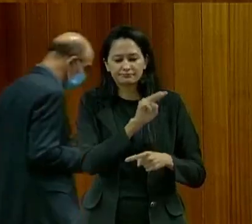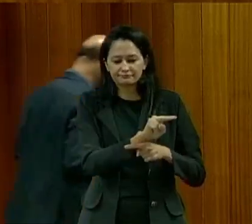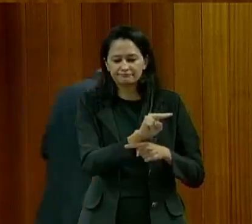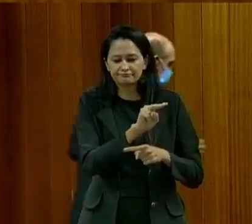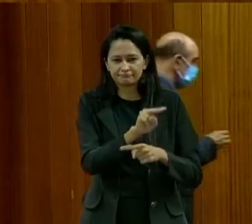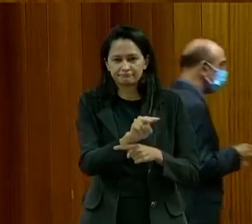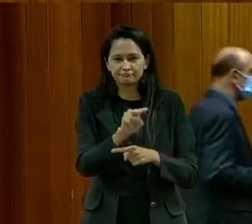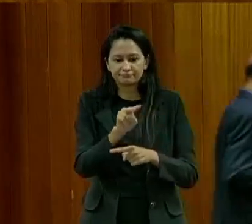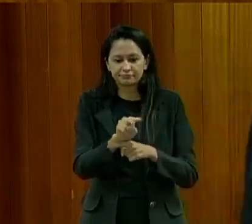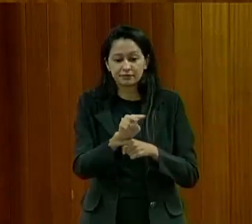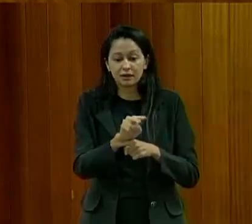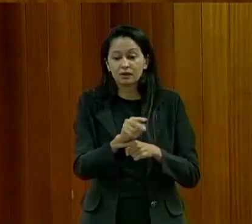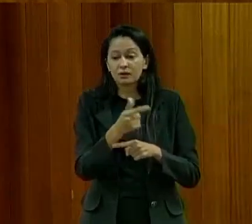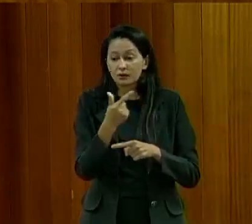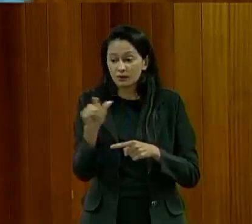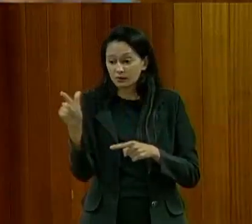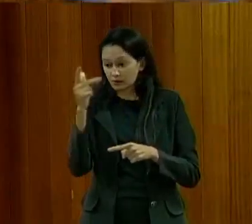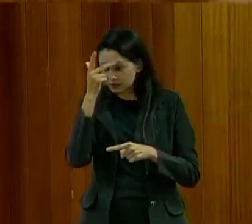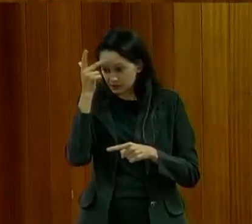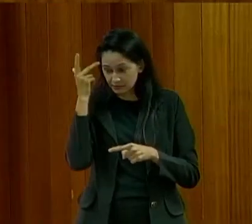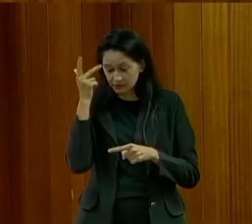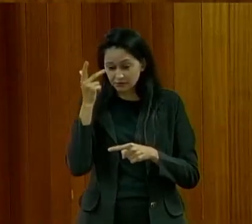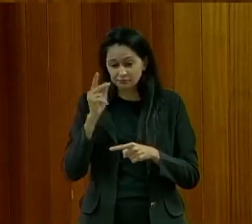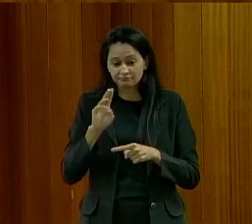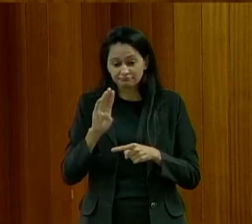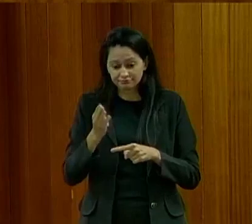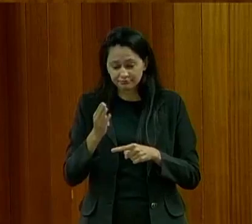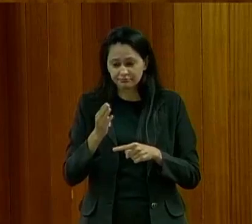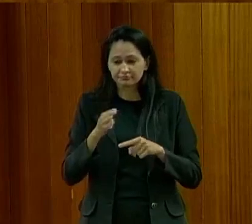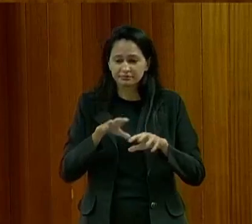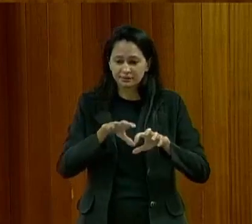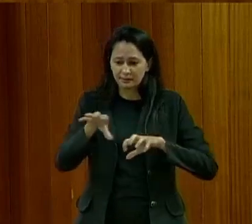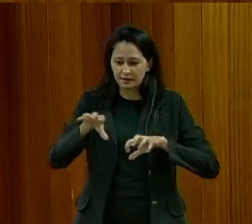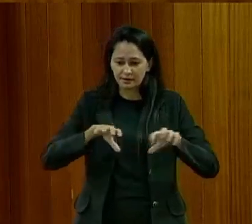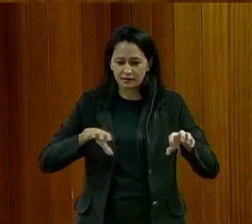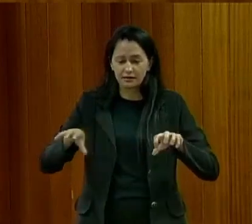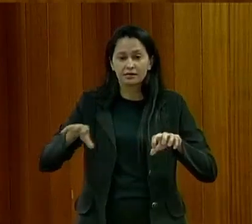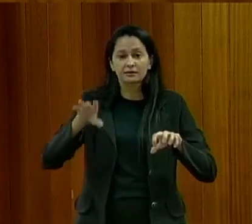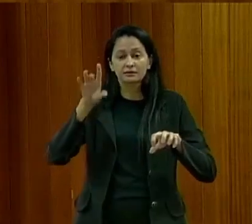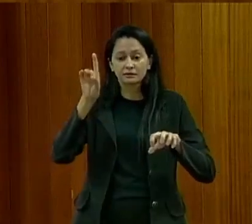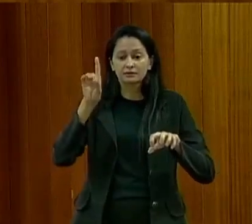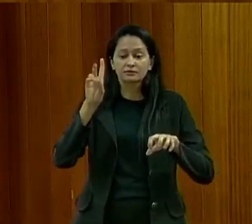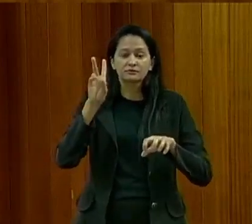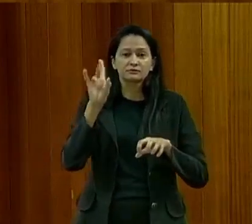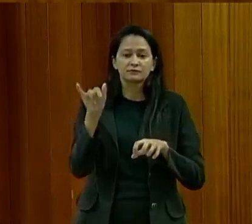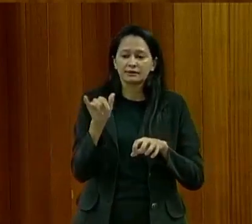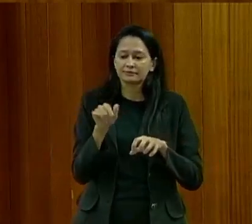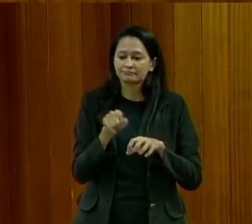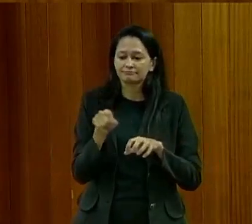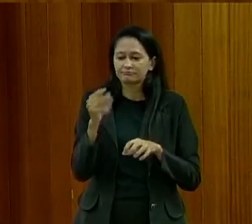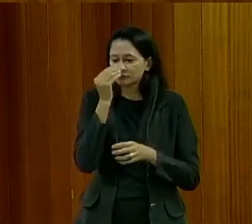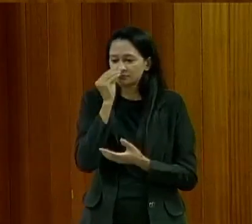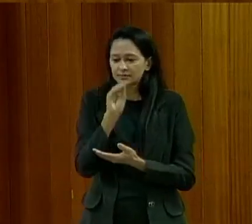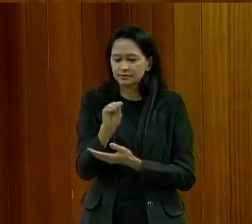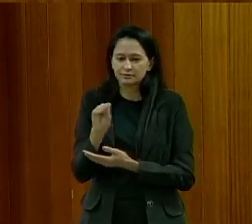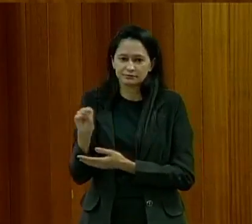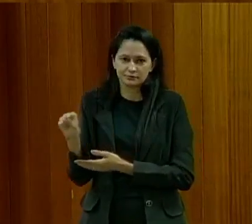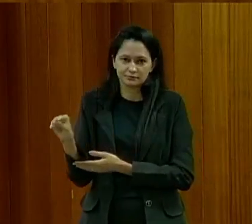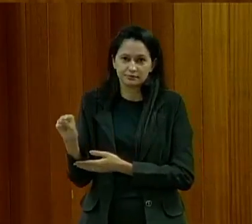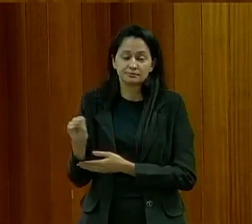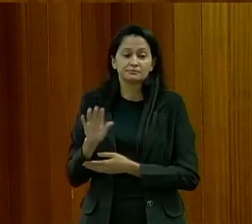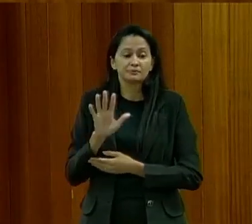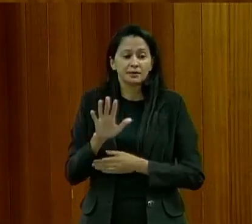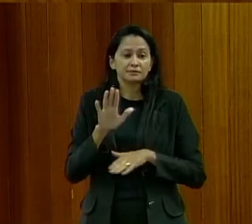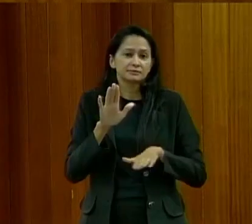nossos daqueles que se acampam contra ti. Tu os confundirás, porque Deus os rejeitou.